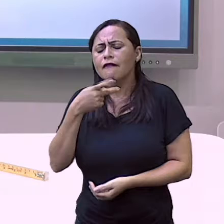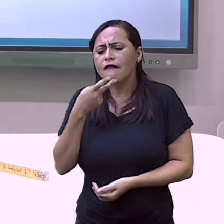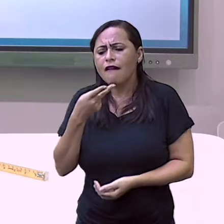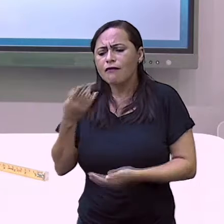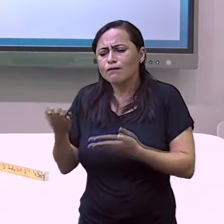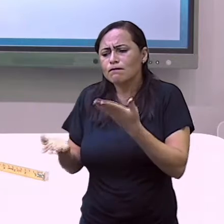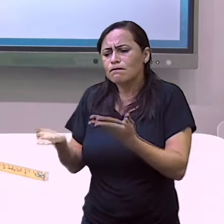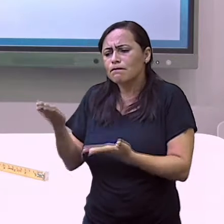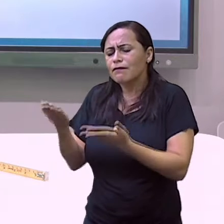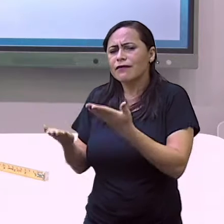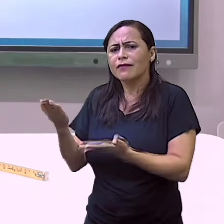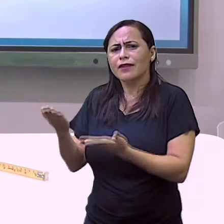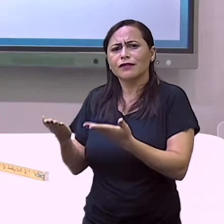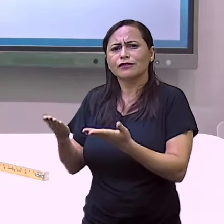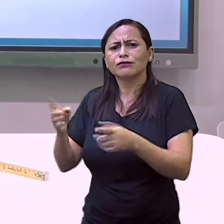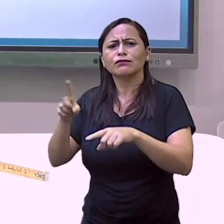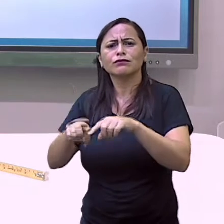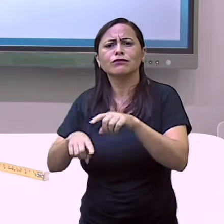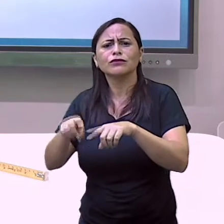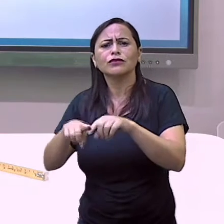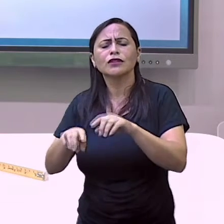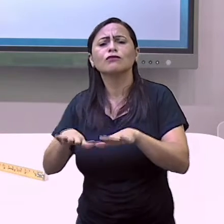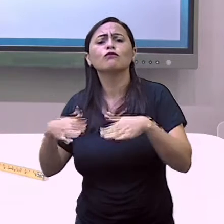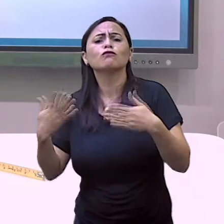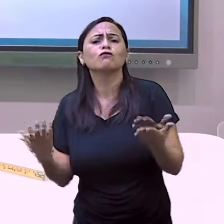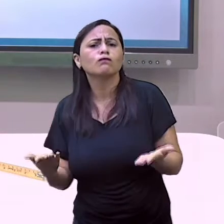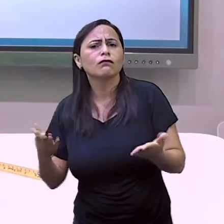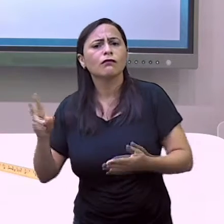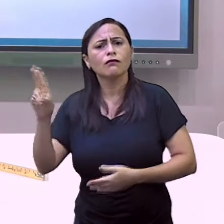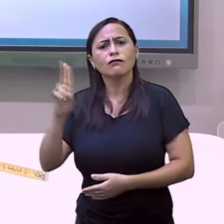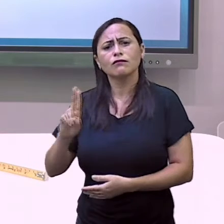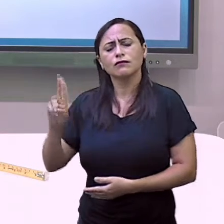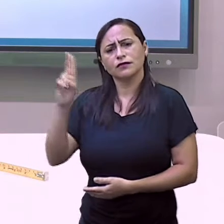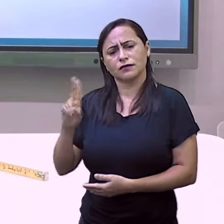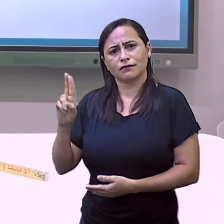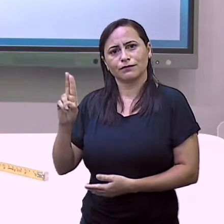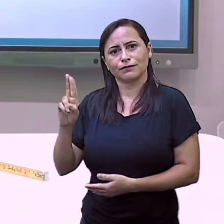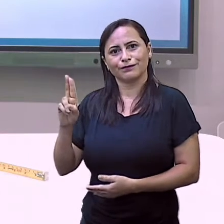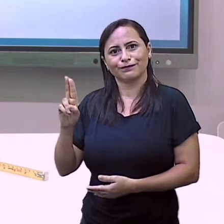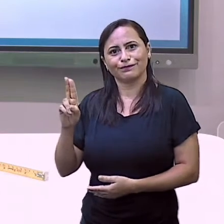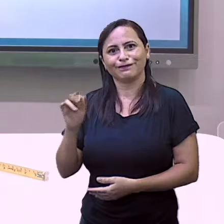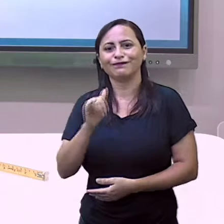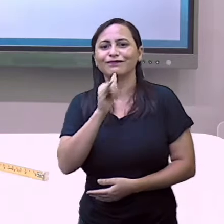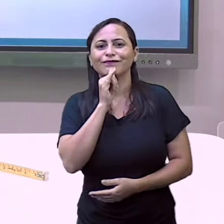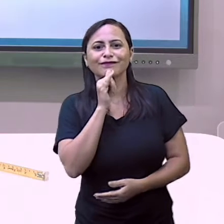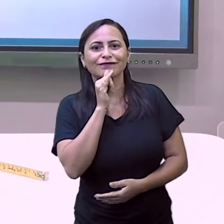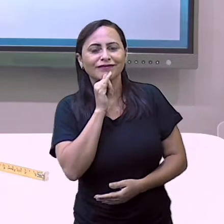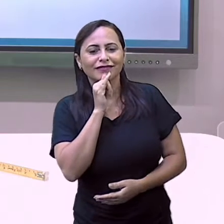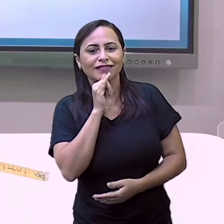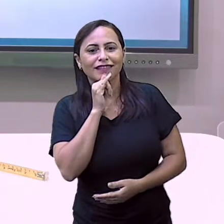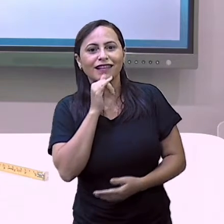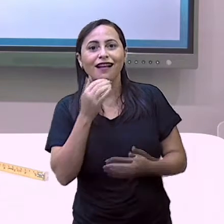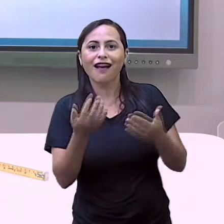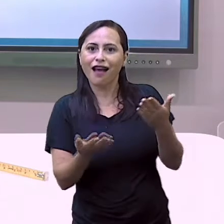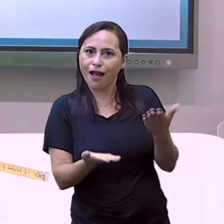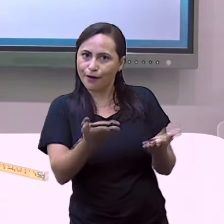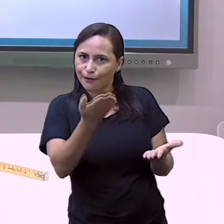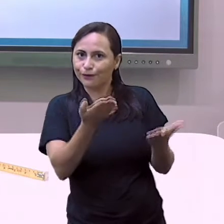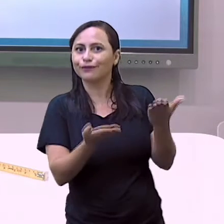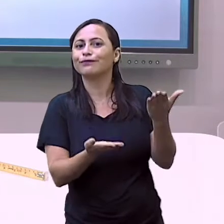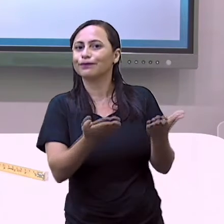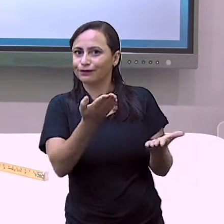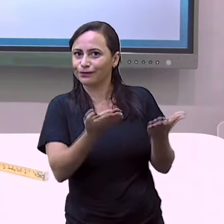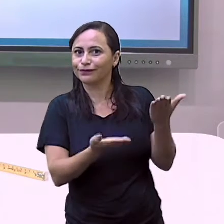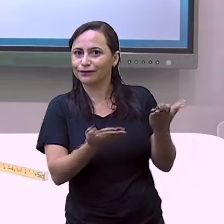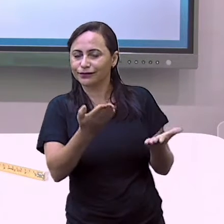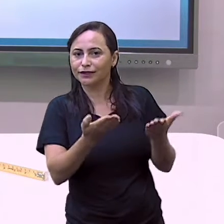qual instrumento que nós poderíamos utilizar para pesar? Um exemplo é a balança,